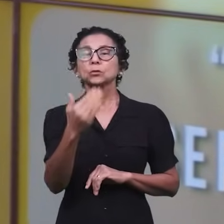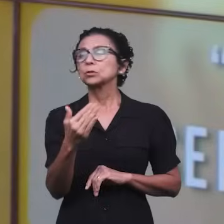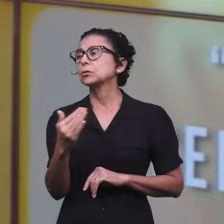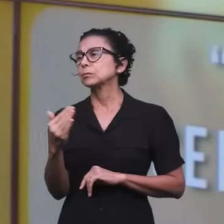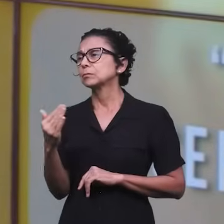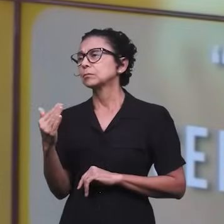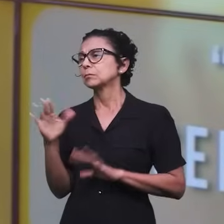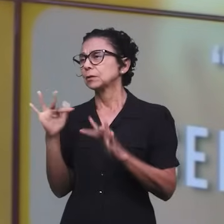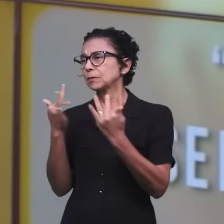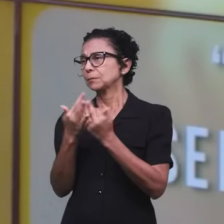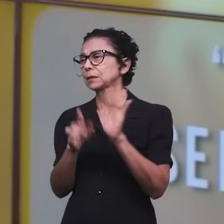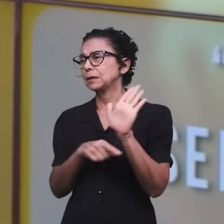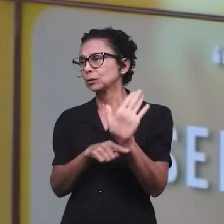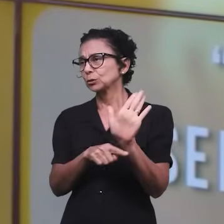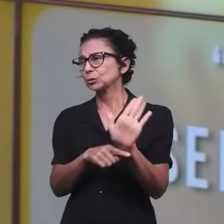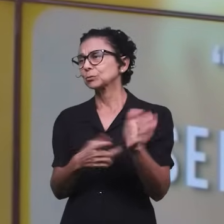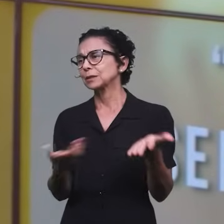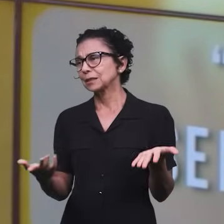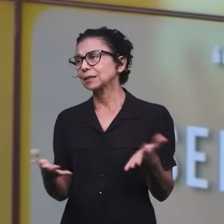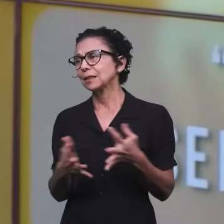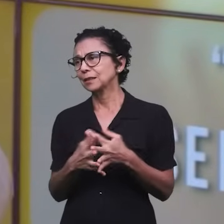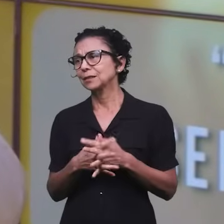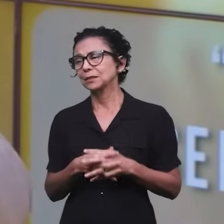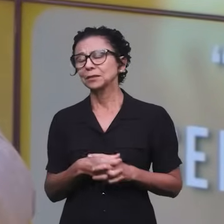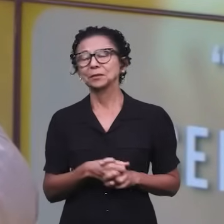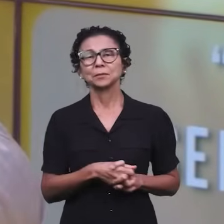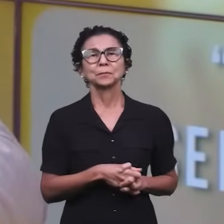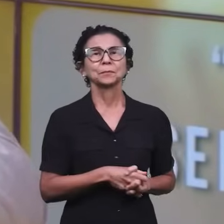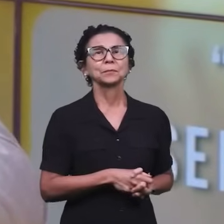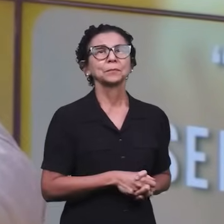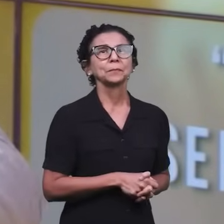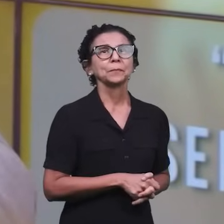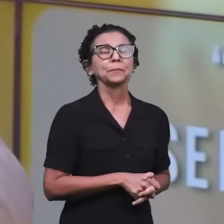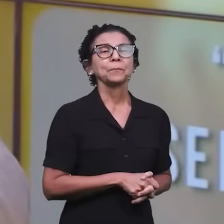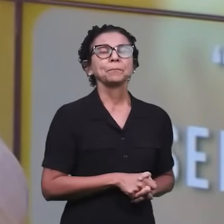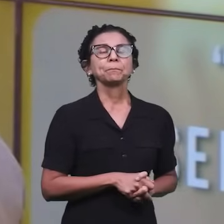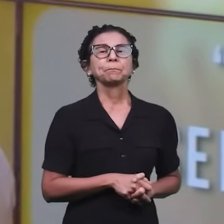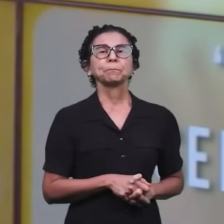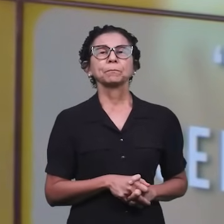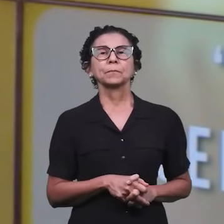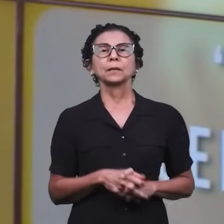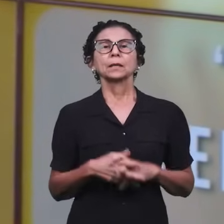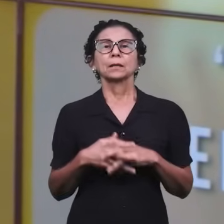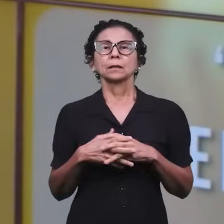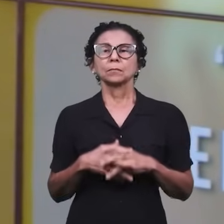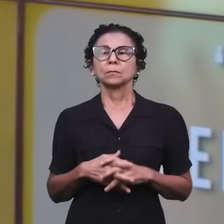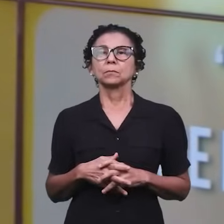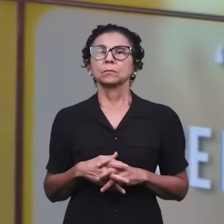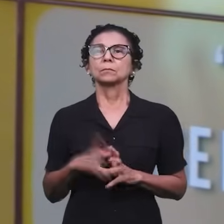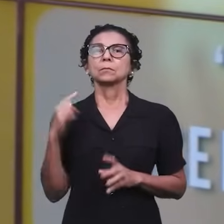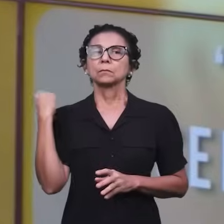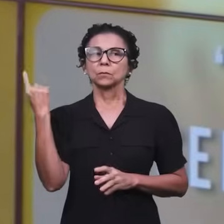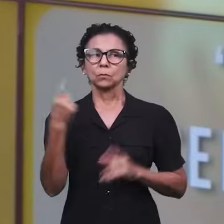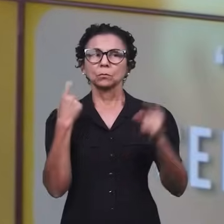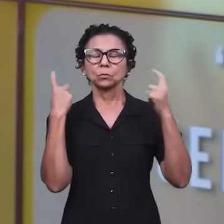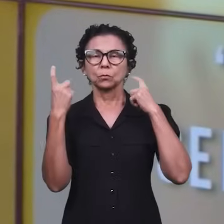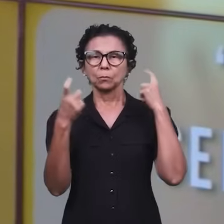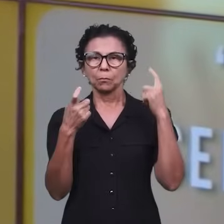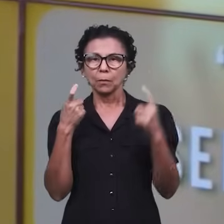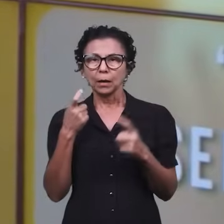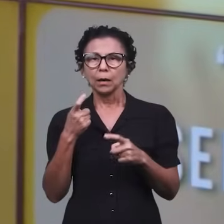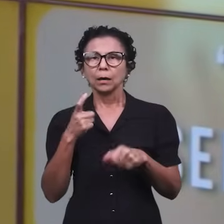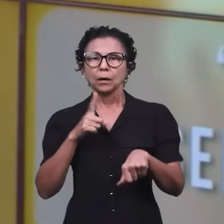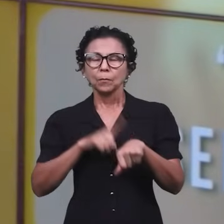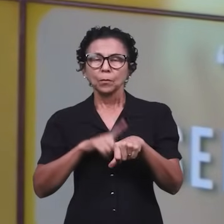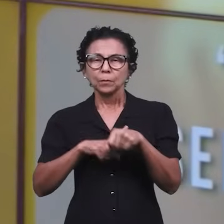uma atenção nesse tempo da noite, nesse tempo espiritual especial que antecede a volta do Senhor, em que o